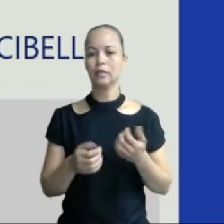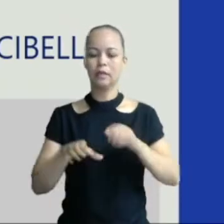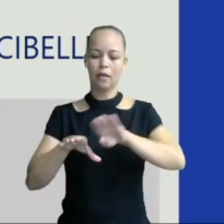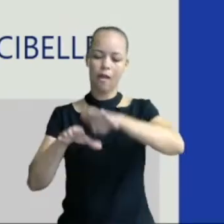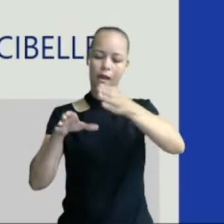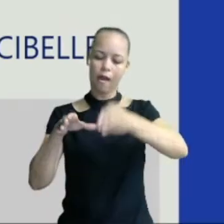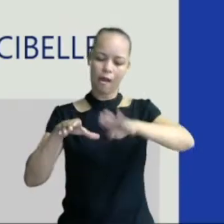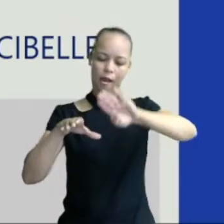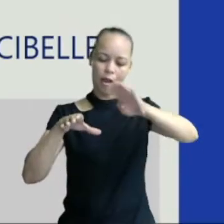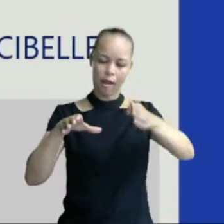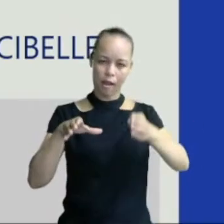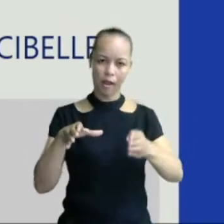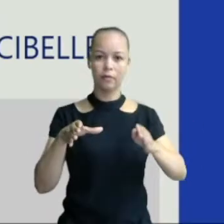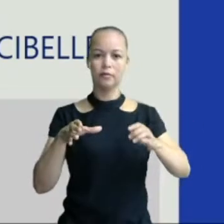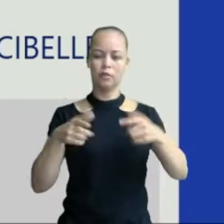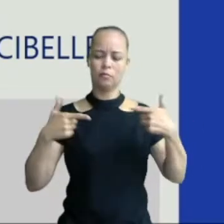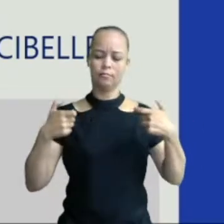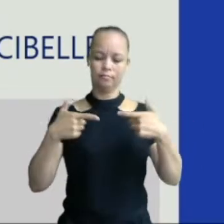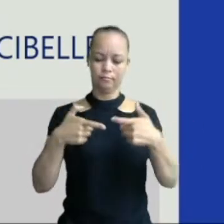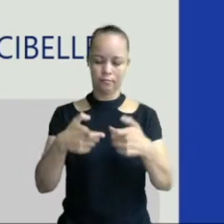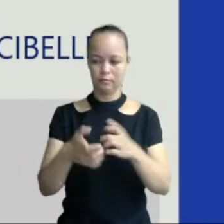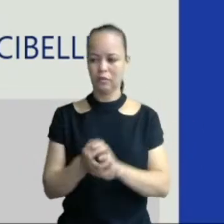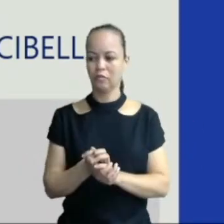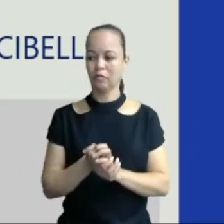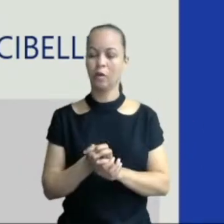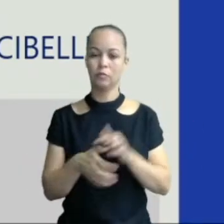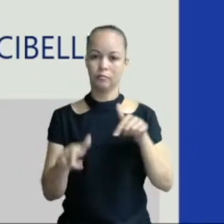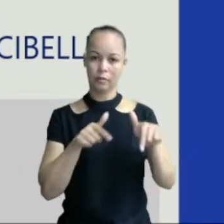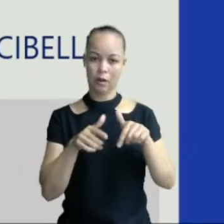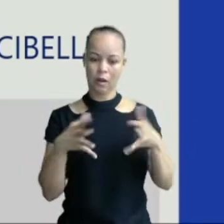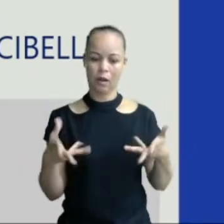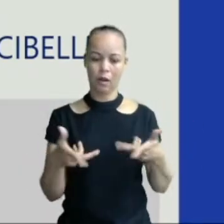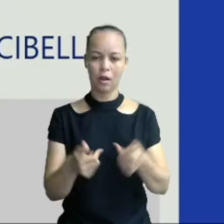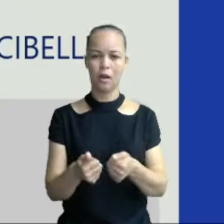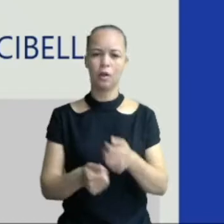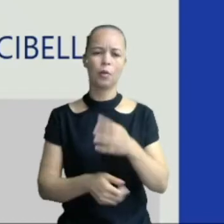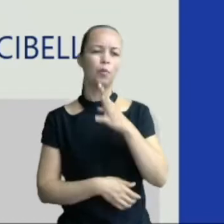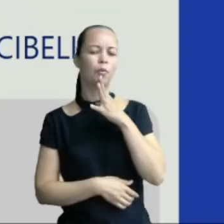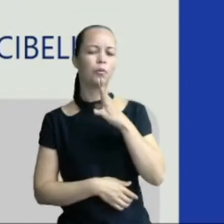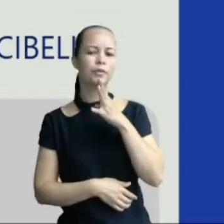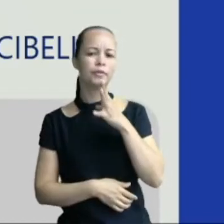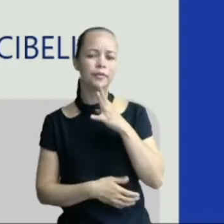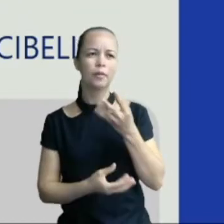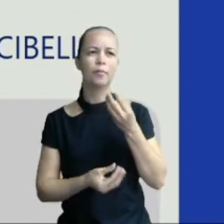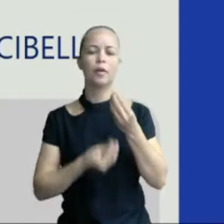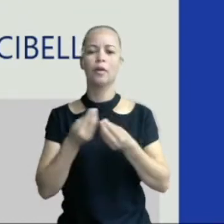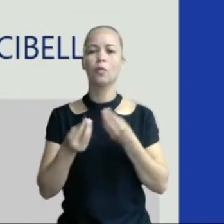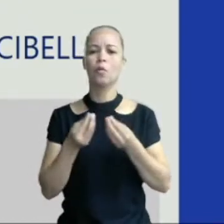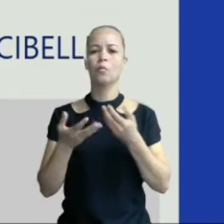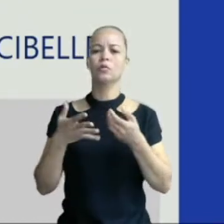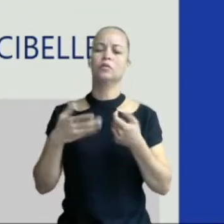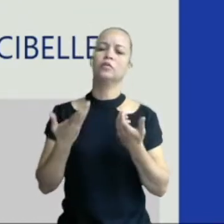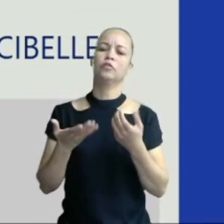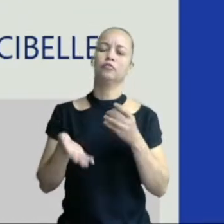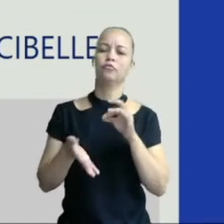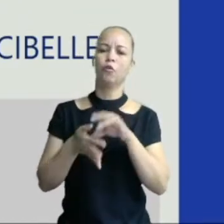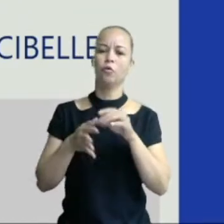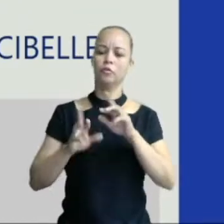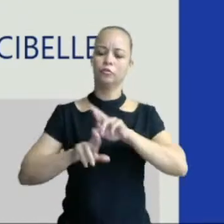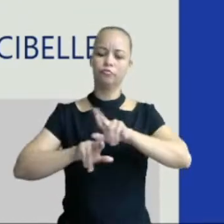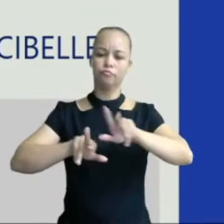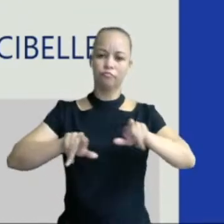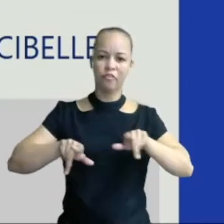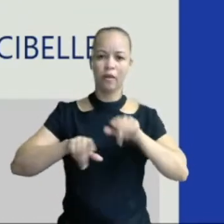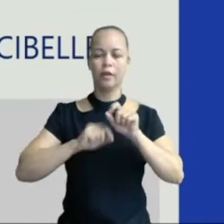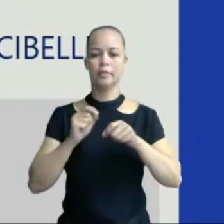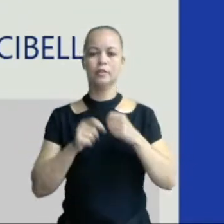das Tabocas. Vamos trabalhar algumas habilidades, tá bom? Vamos conhecer por meio da consulta de fontes diferentes,